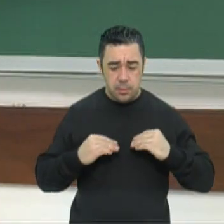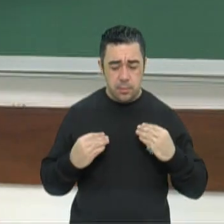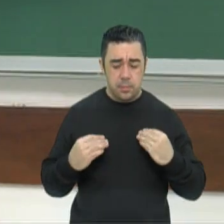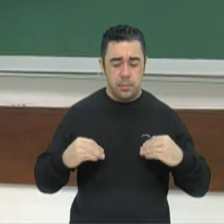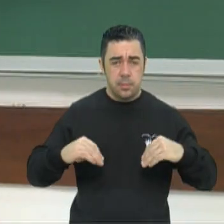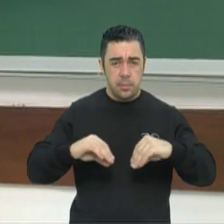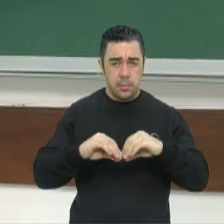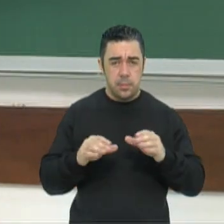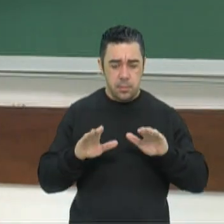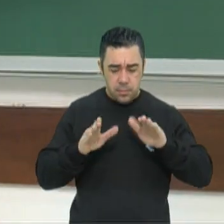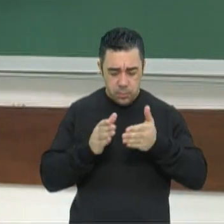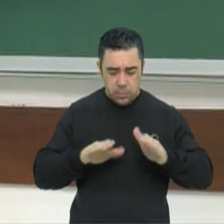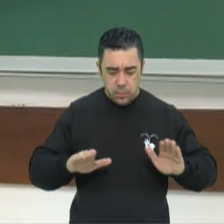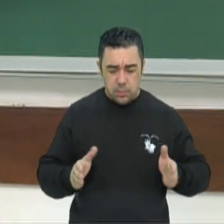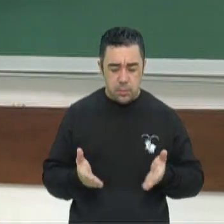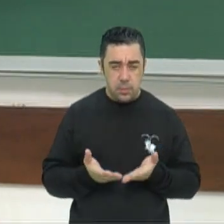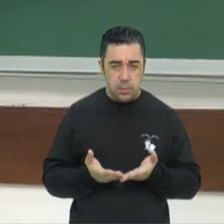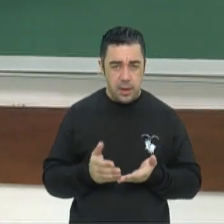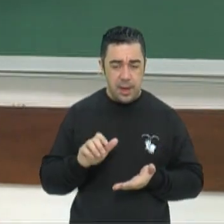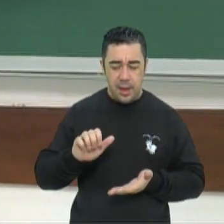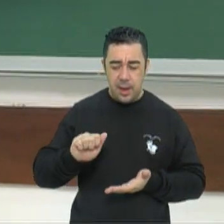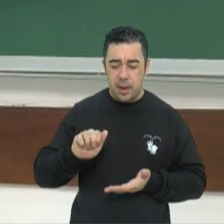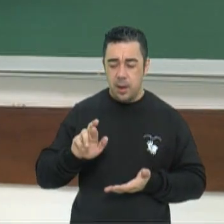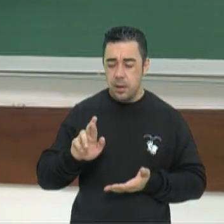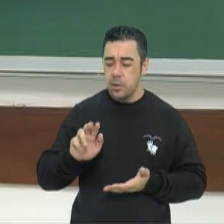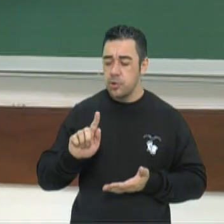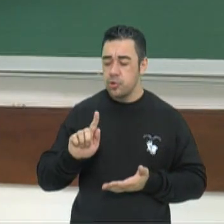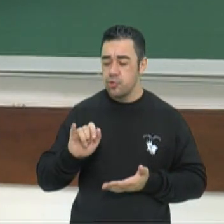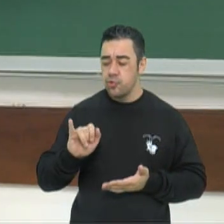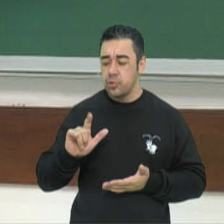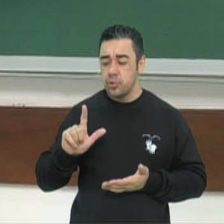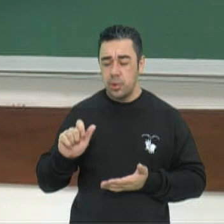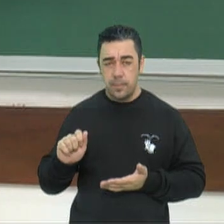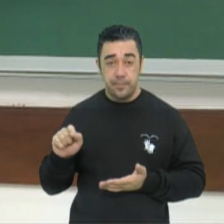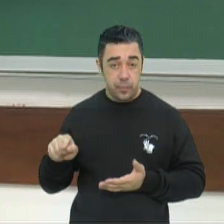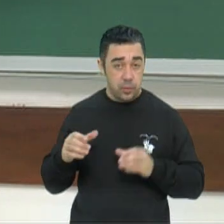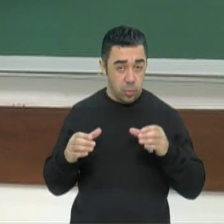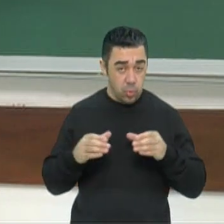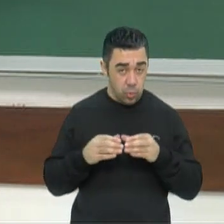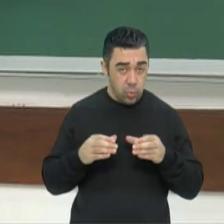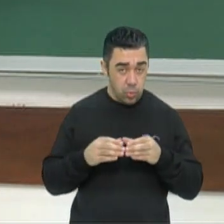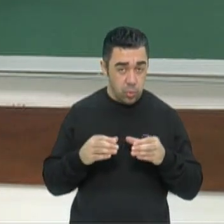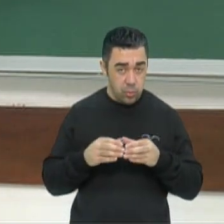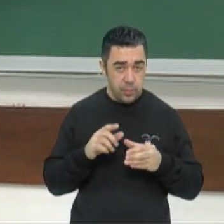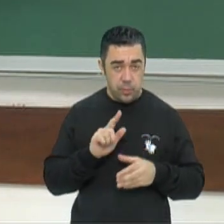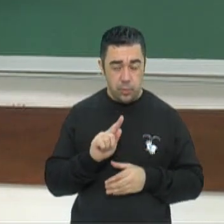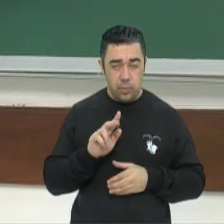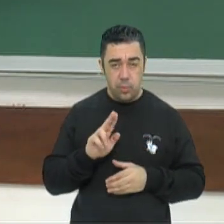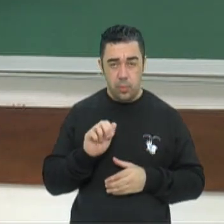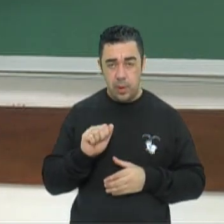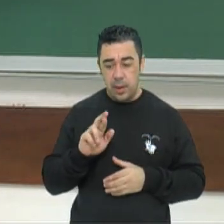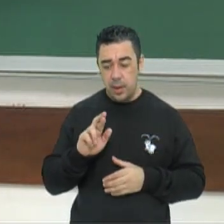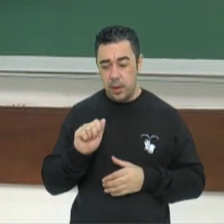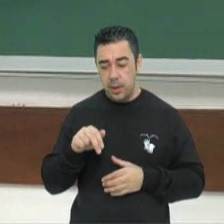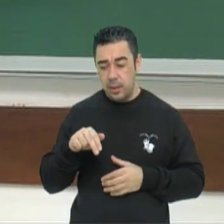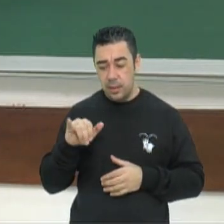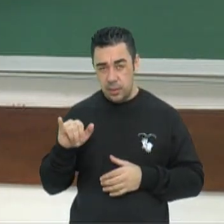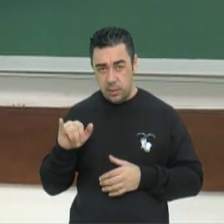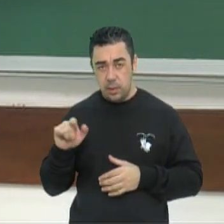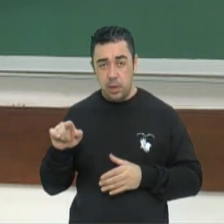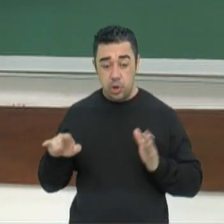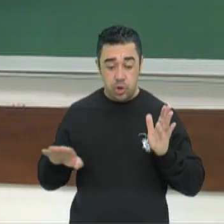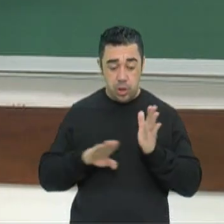aqui, gente, uma curiosidade que eu acho importante mencionar, os guaranis, eles chegavam a um determinado